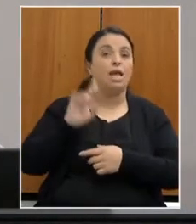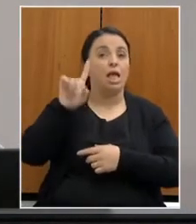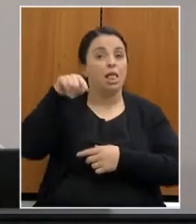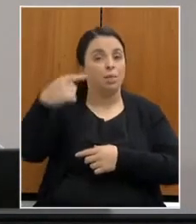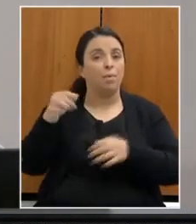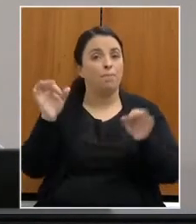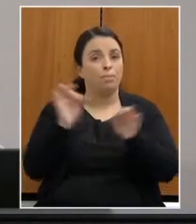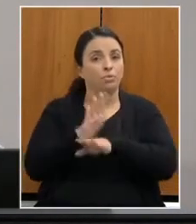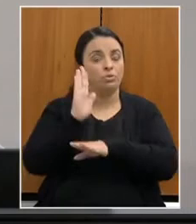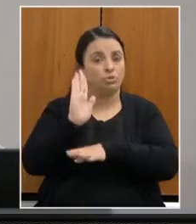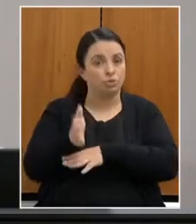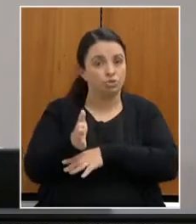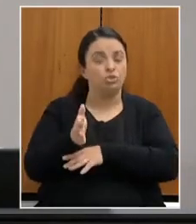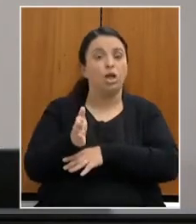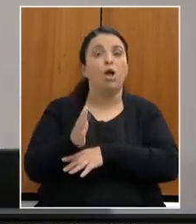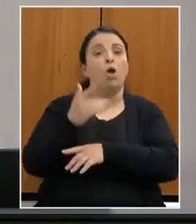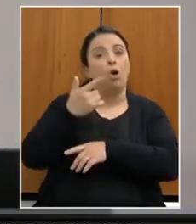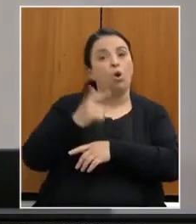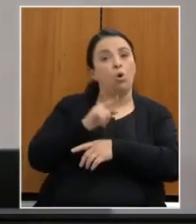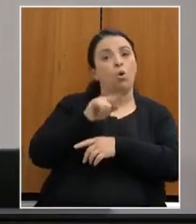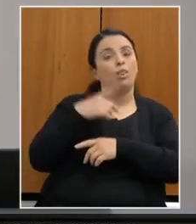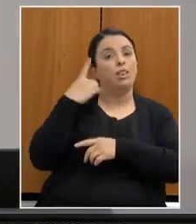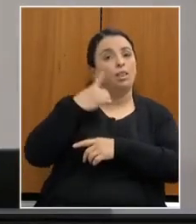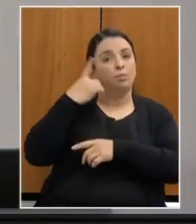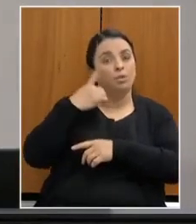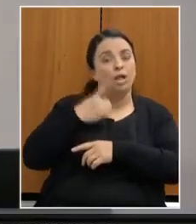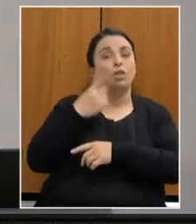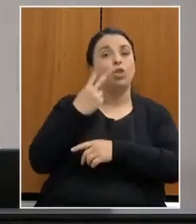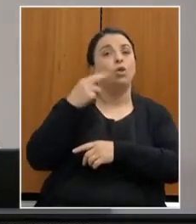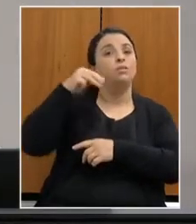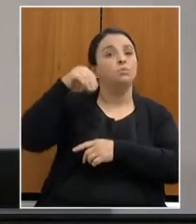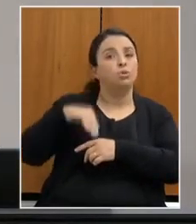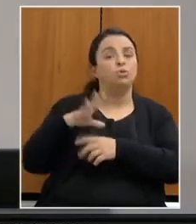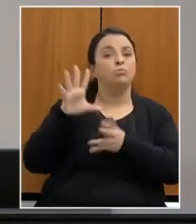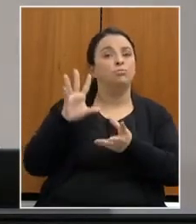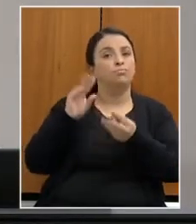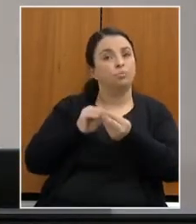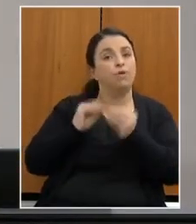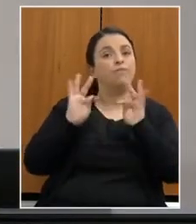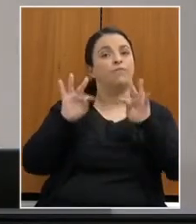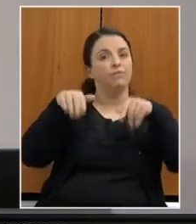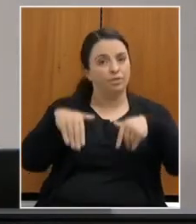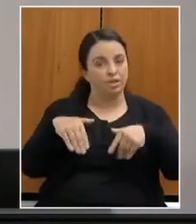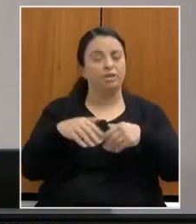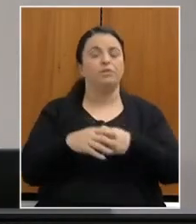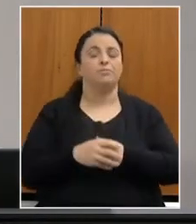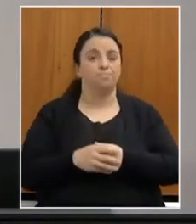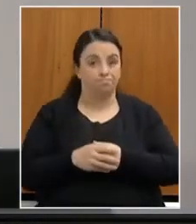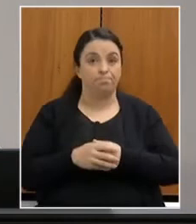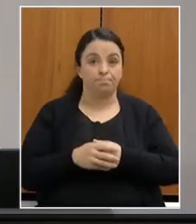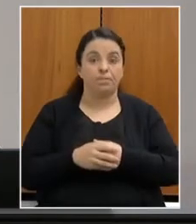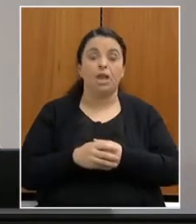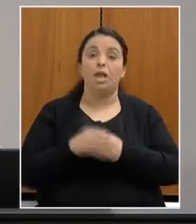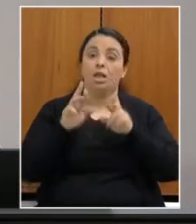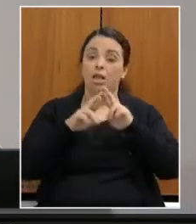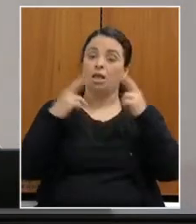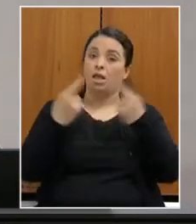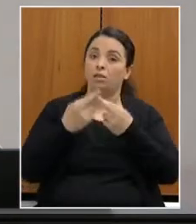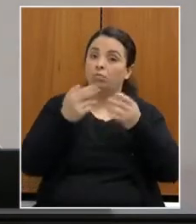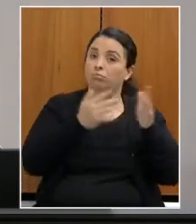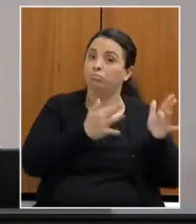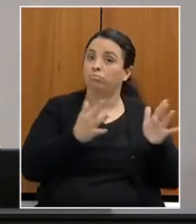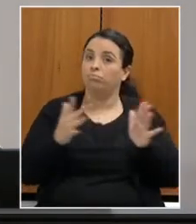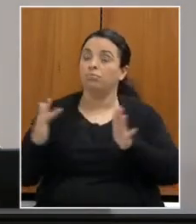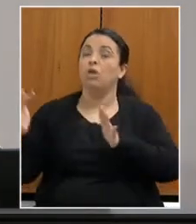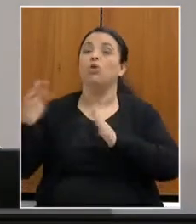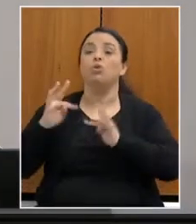que o interpelou, disporá de dois minutos para as suas considerações finais. No decorrer da reunião, os deputados